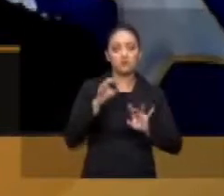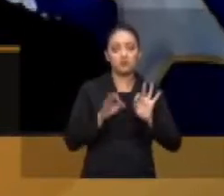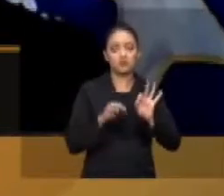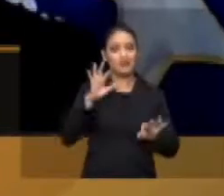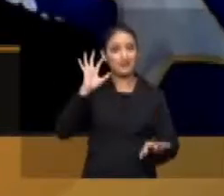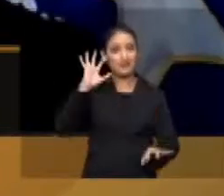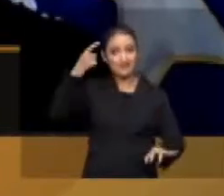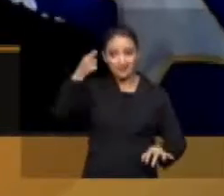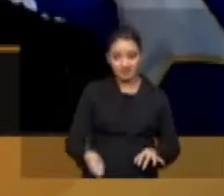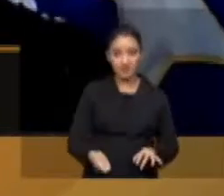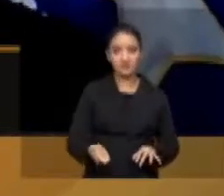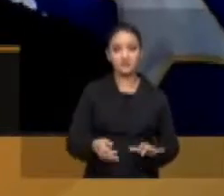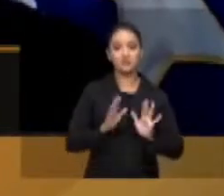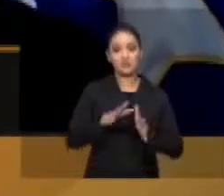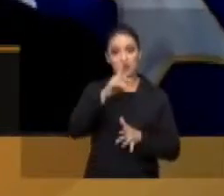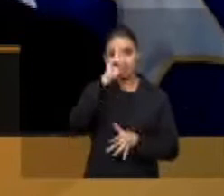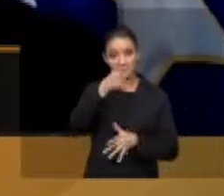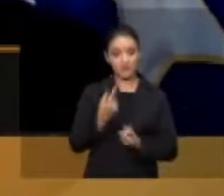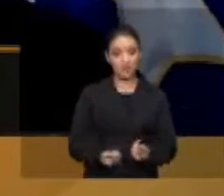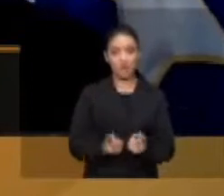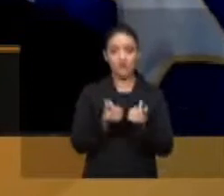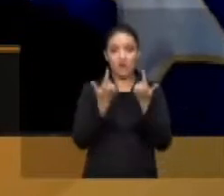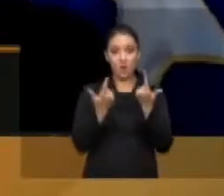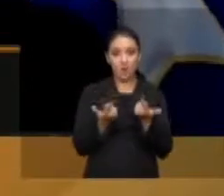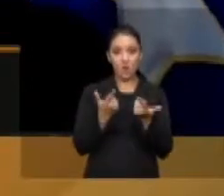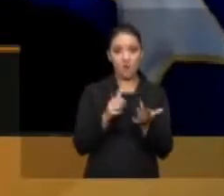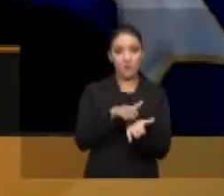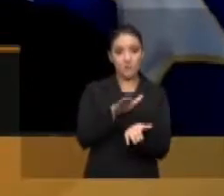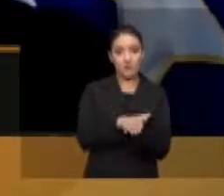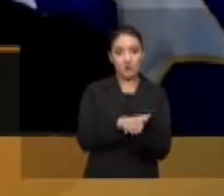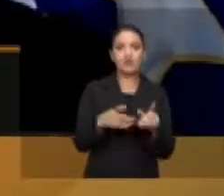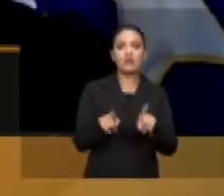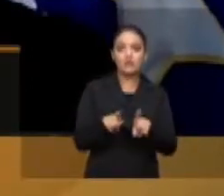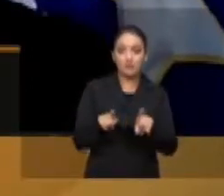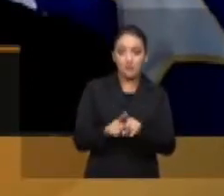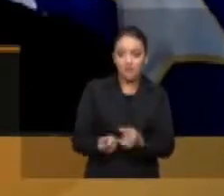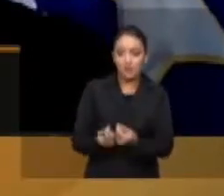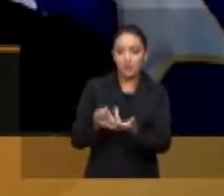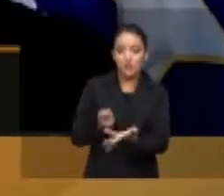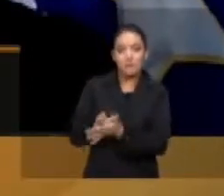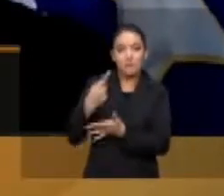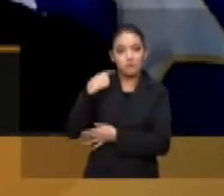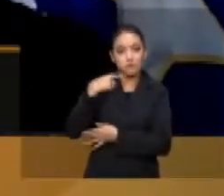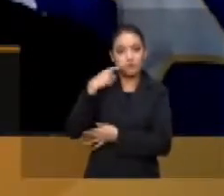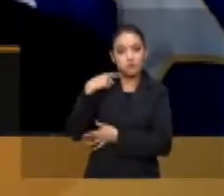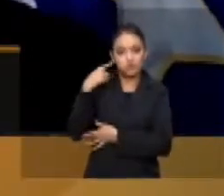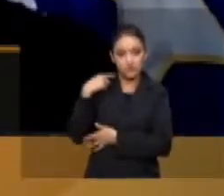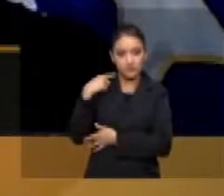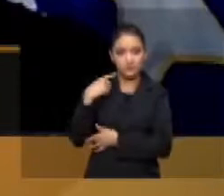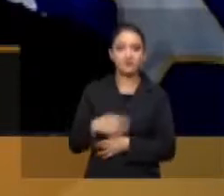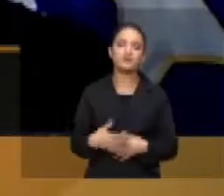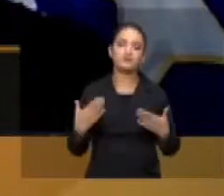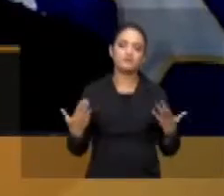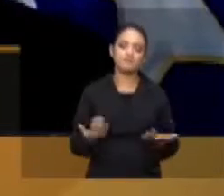que fixa o valor da indenização e, consequentemente, dos honorários. Eu peço